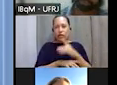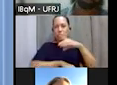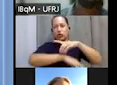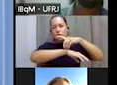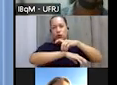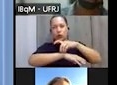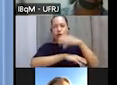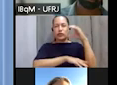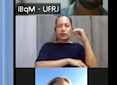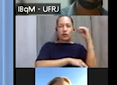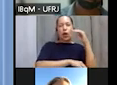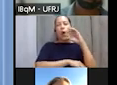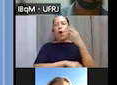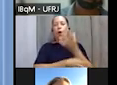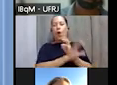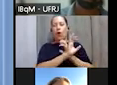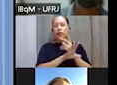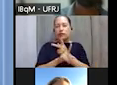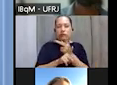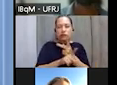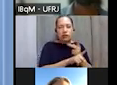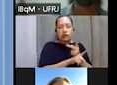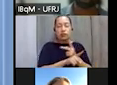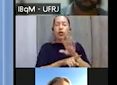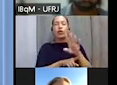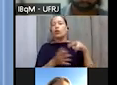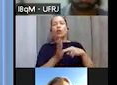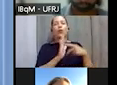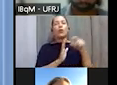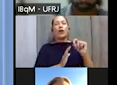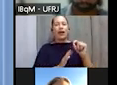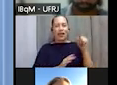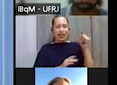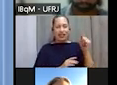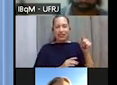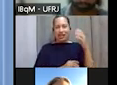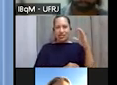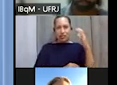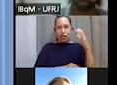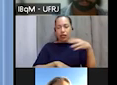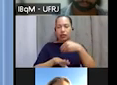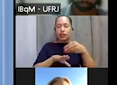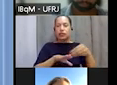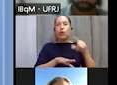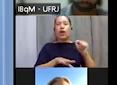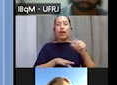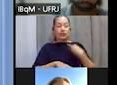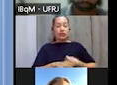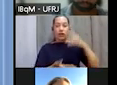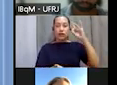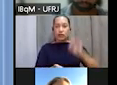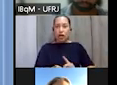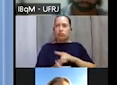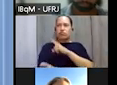faz com que aquilo que é a ciência paleontológica faz uma narrativa de que essa realidade da descoberta,